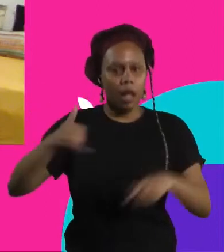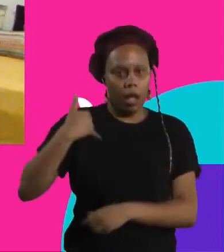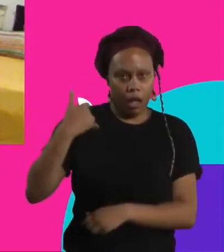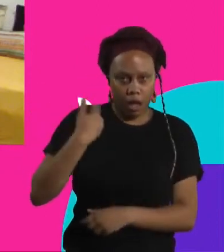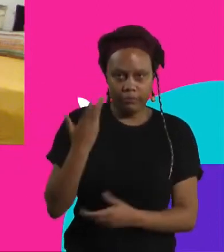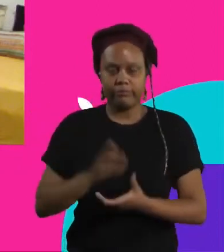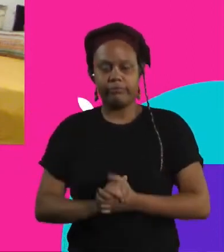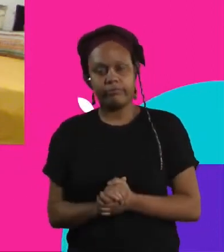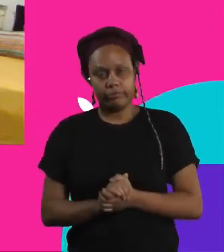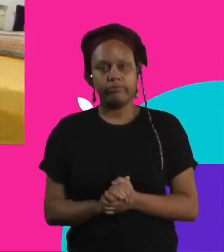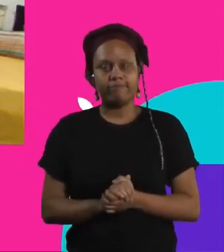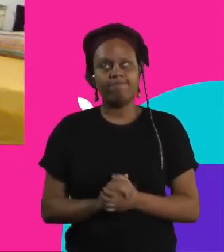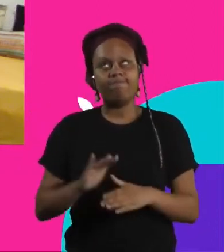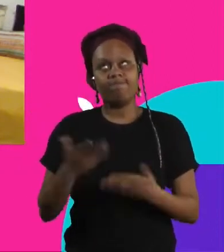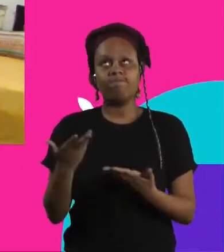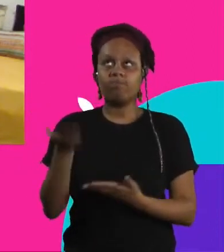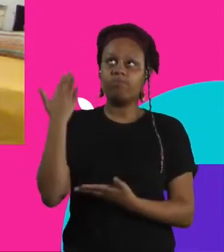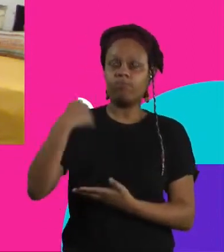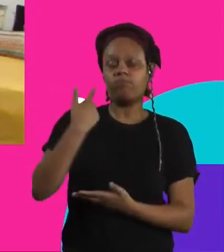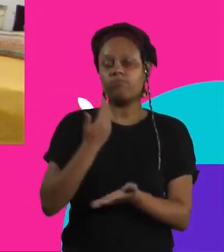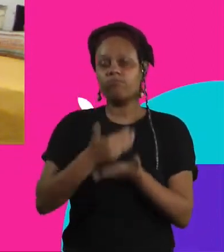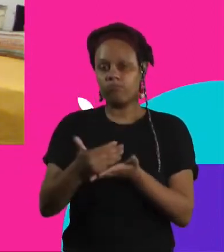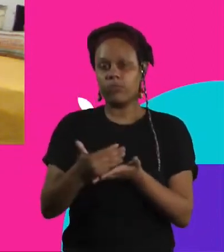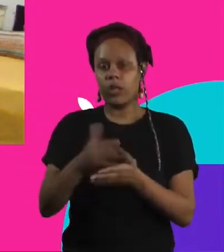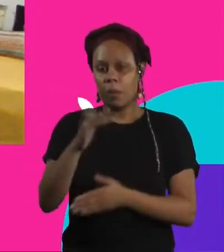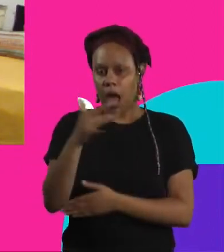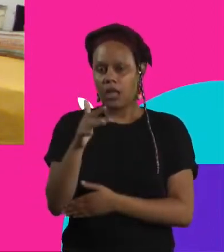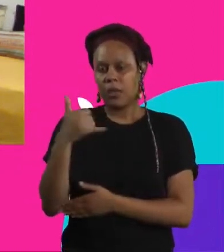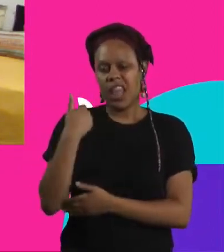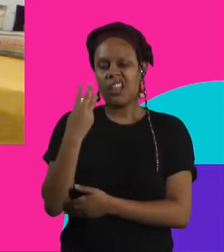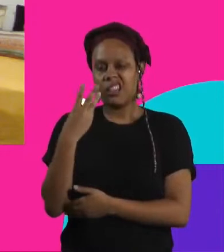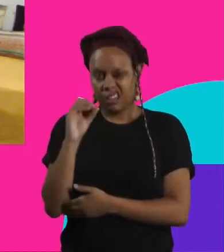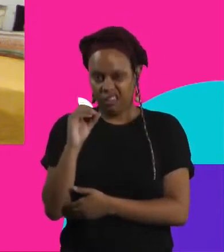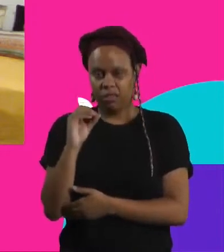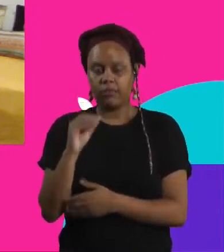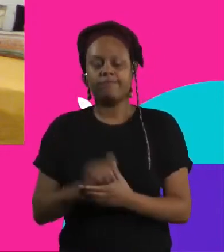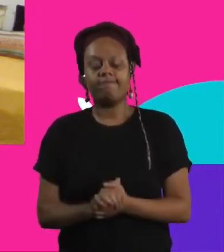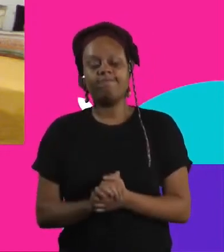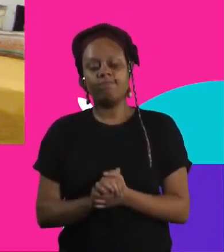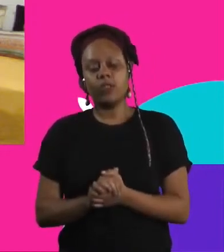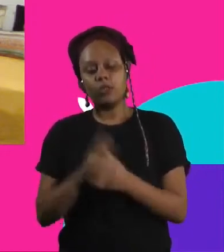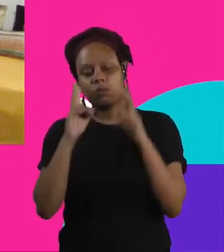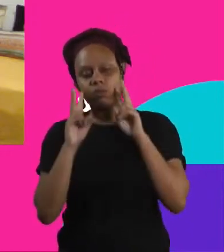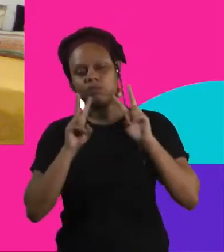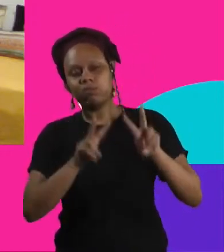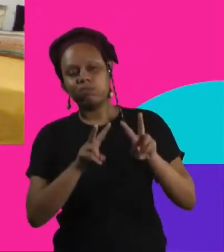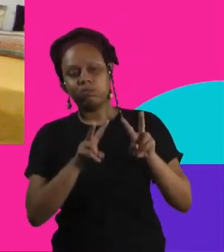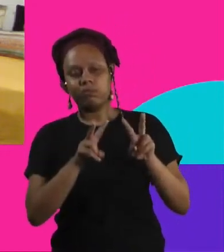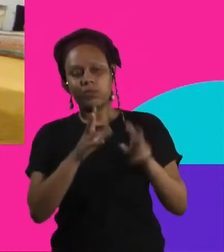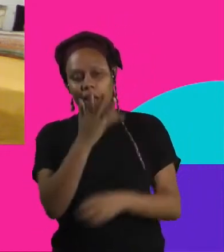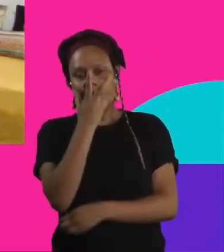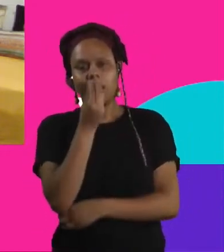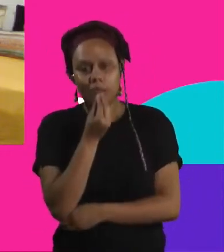comecei, tinha pouco mais de 30 anos, comecei a olhar para isso muito inspirado pela história da minha avó,